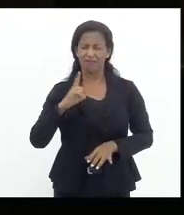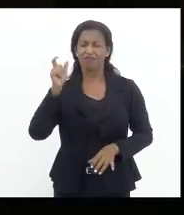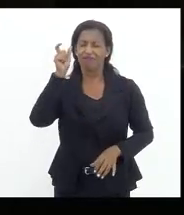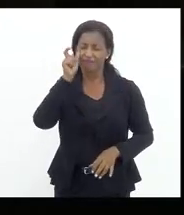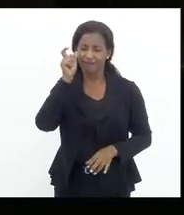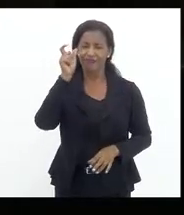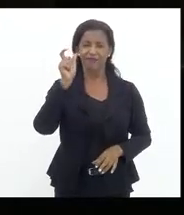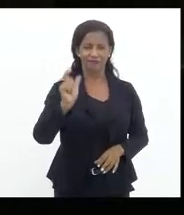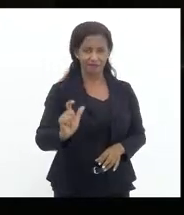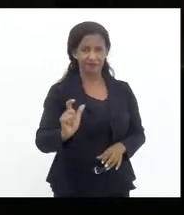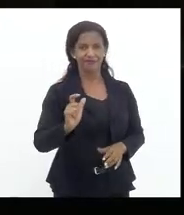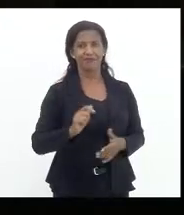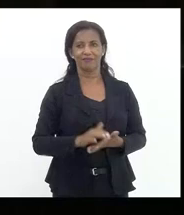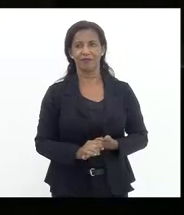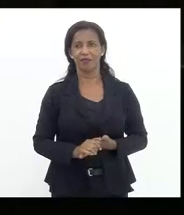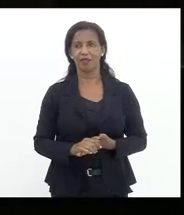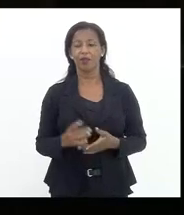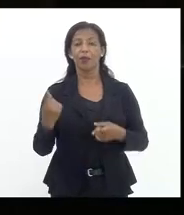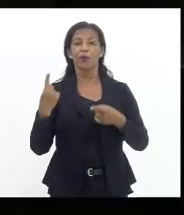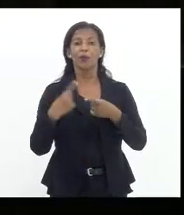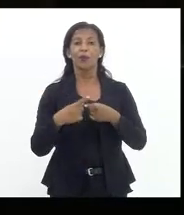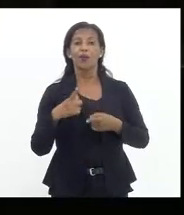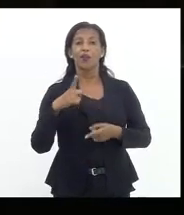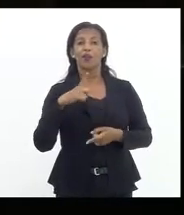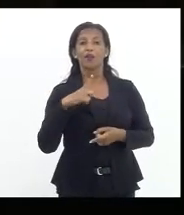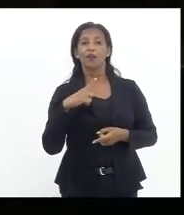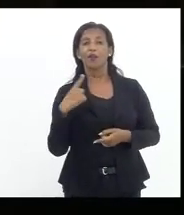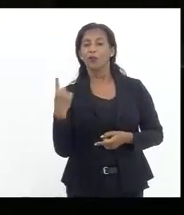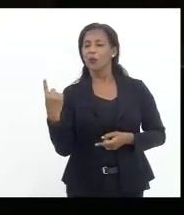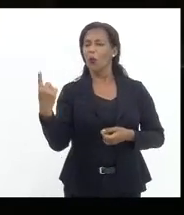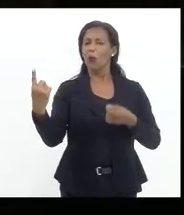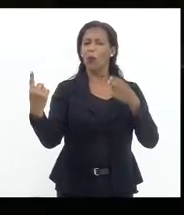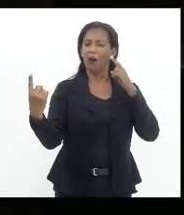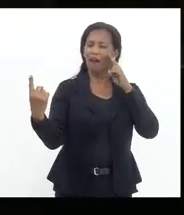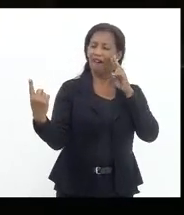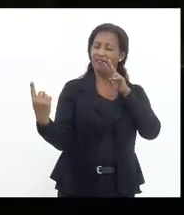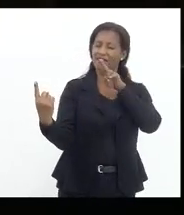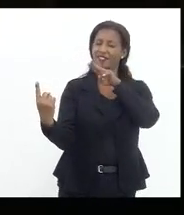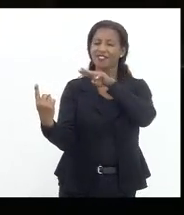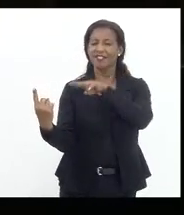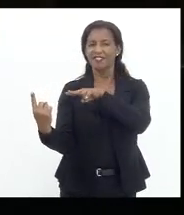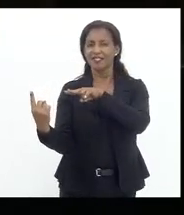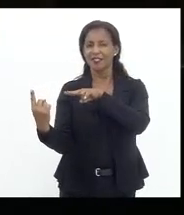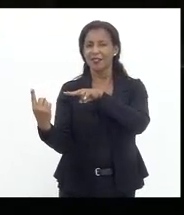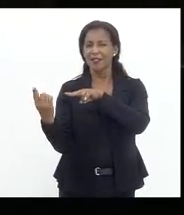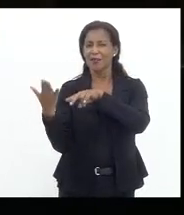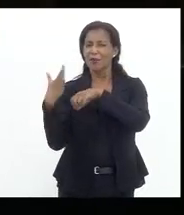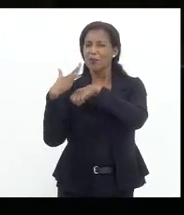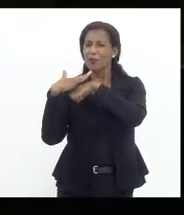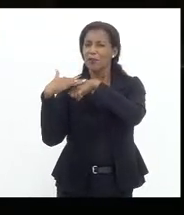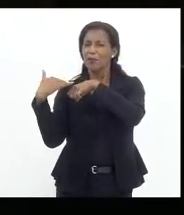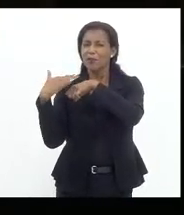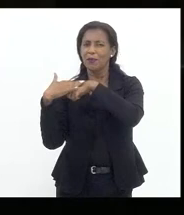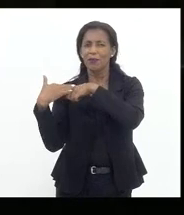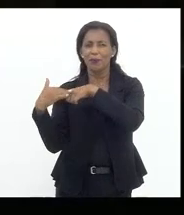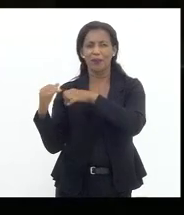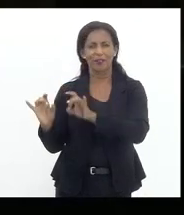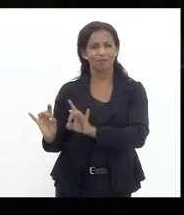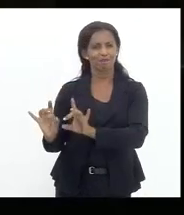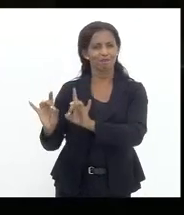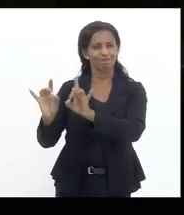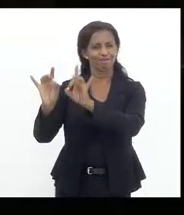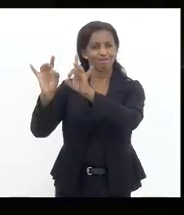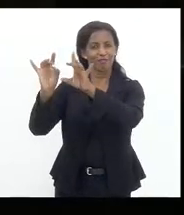interesse, porque eu tenho não só um olhar, mas um zelo todo especial, por exemplo,